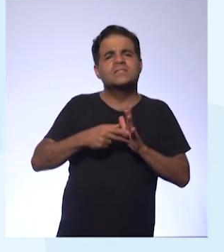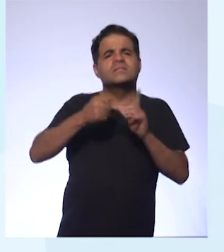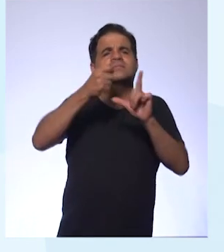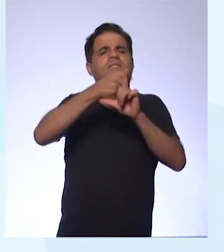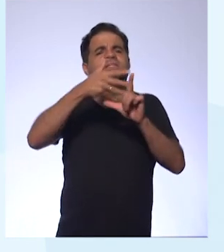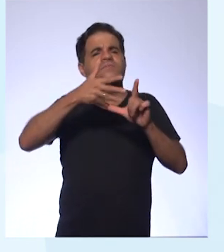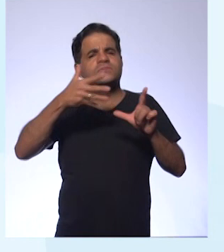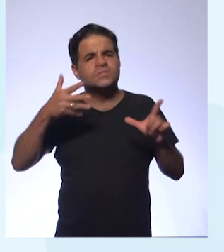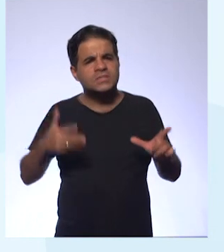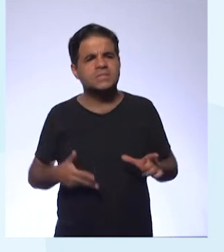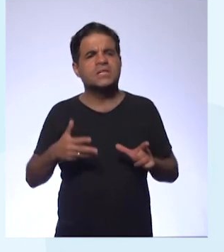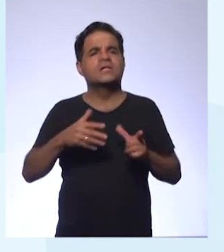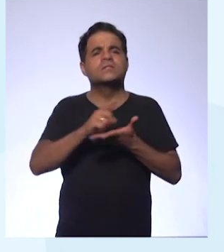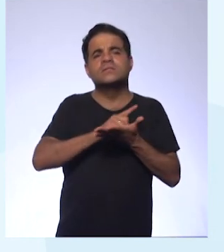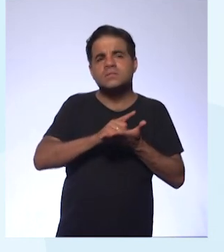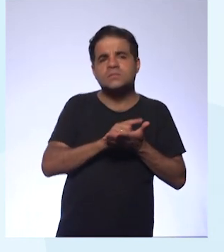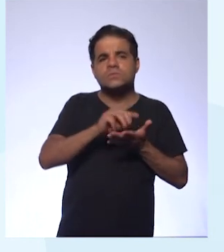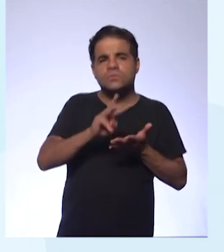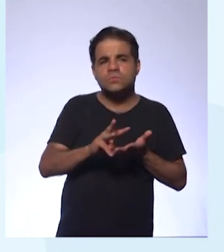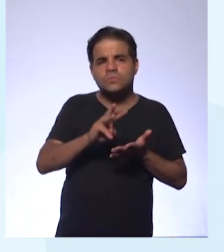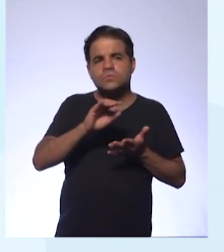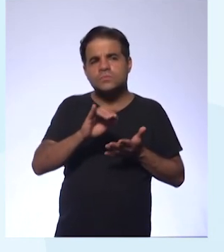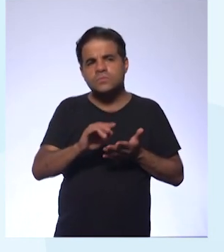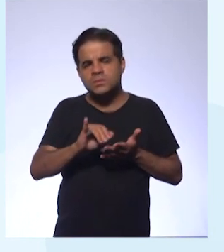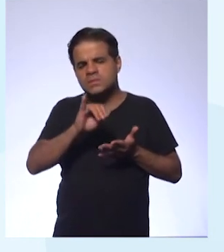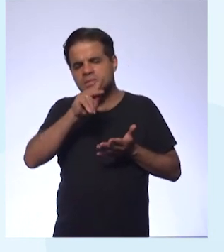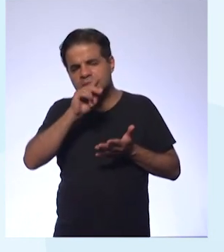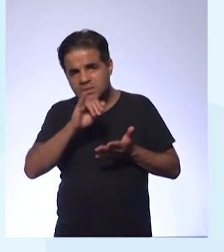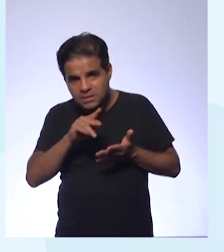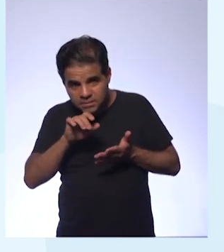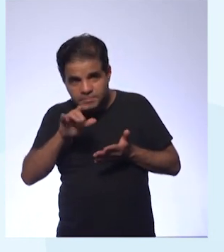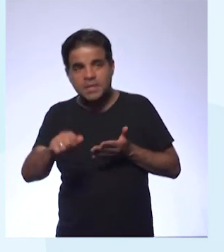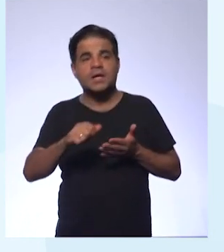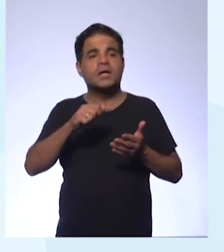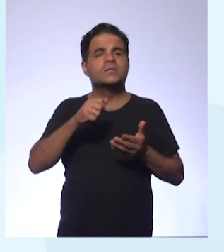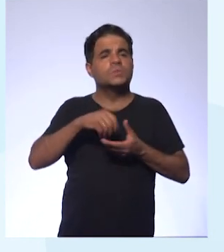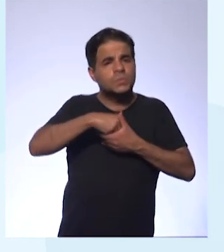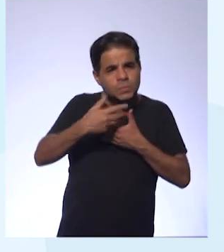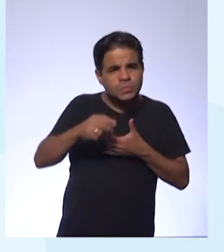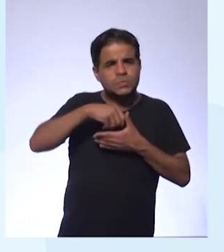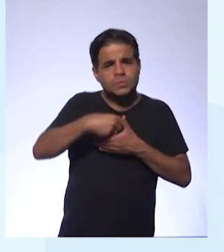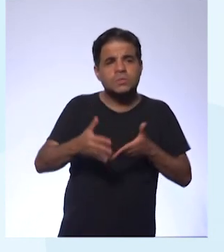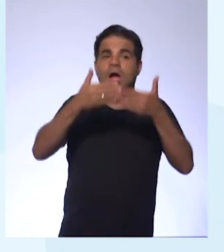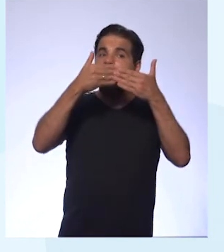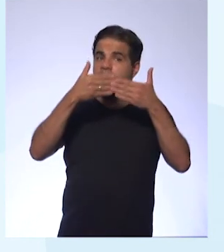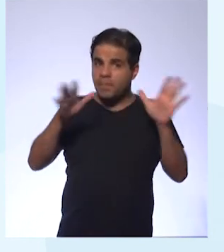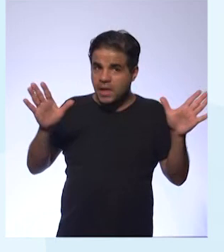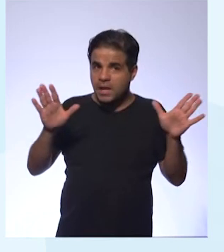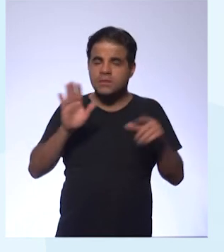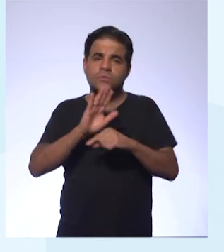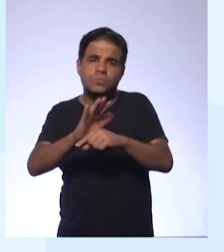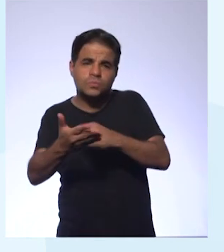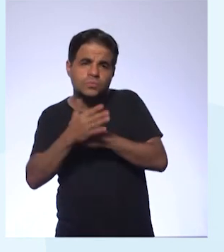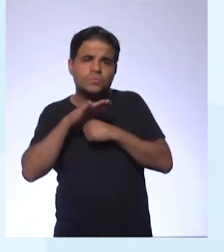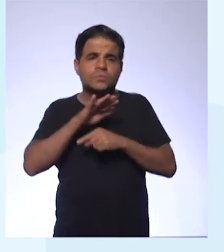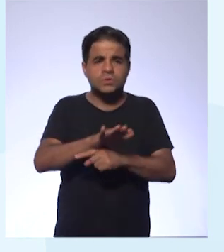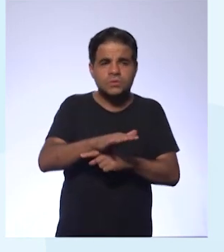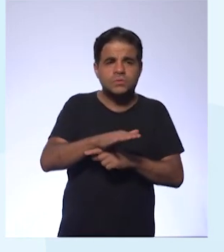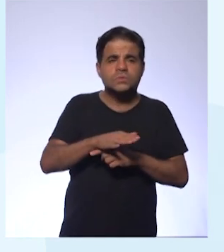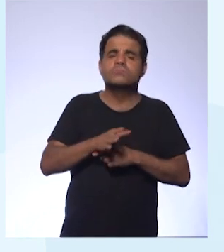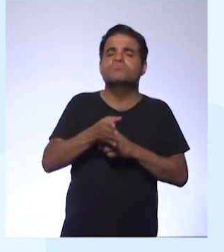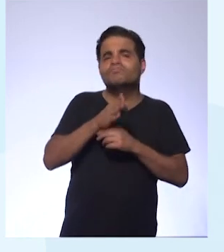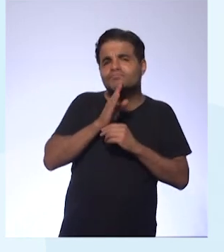significado de plataformas digitais como a Wikipédia, cujo conteúdo é produzido de forma aberta e colaborativa